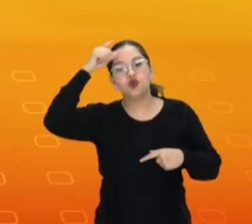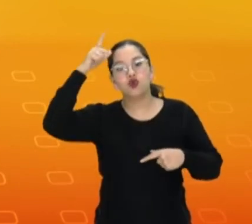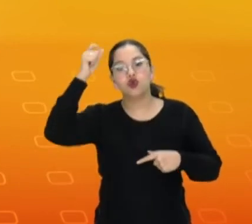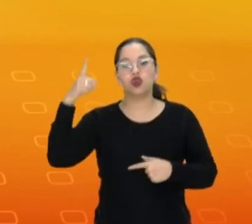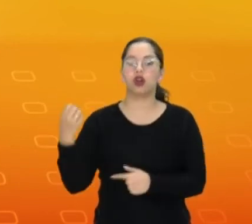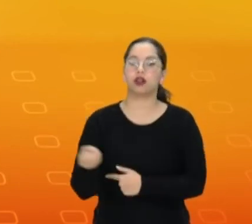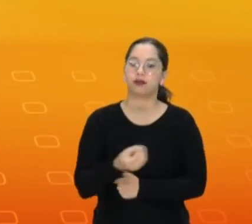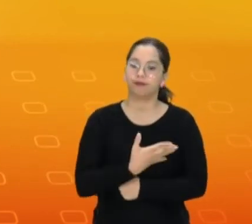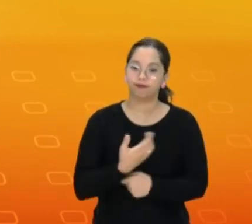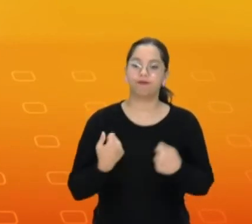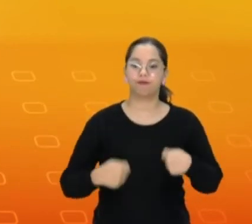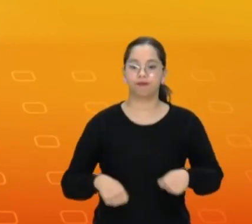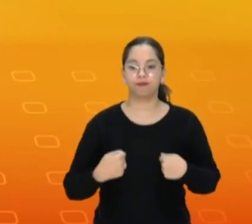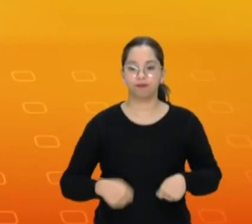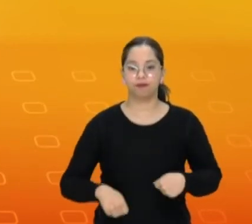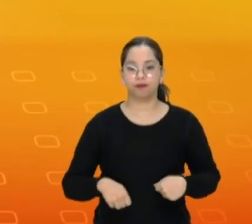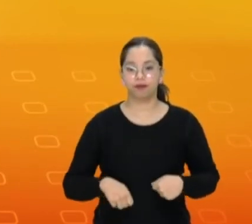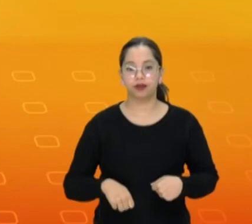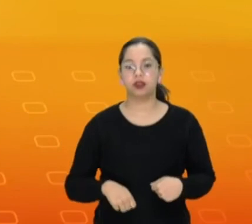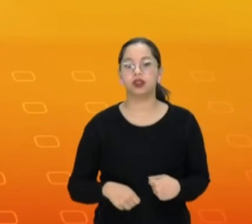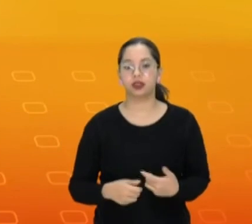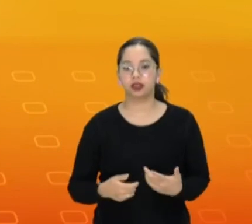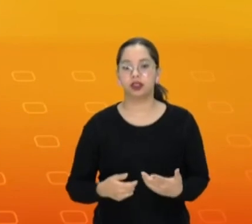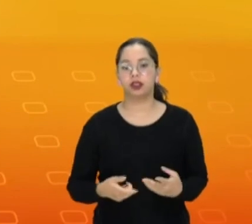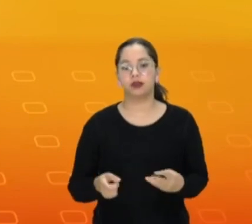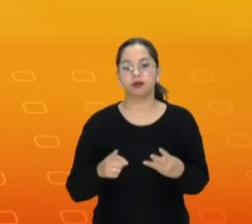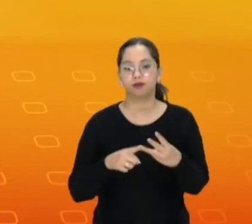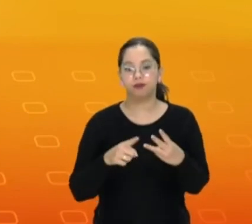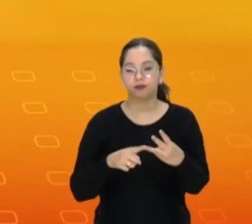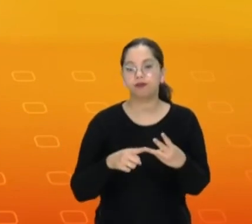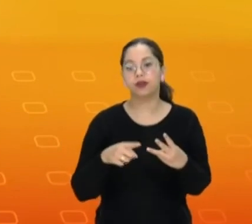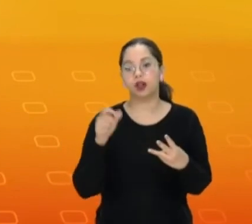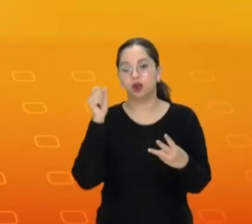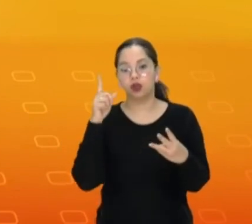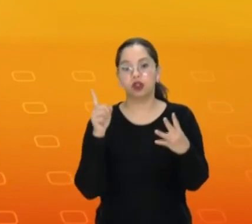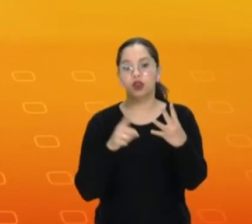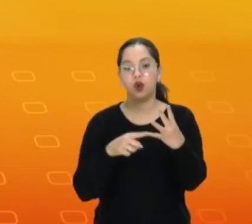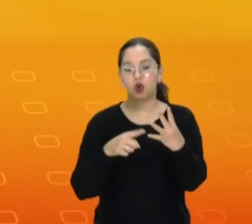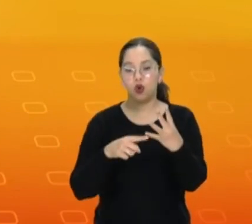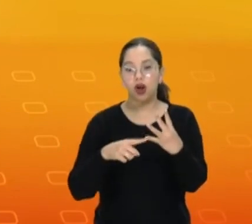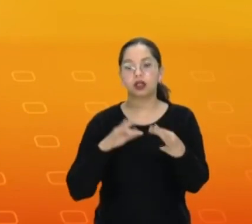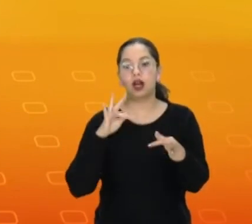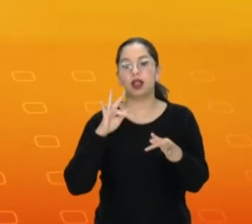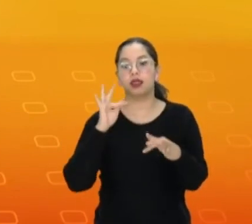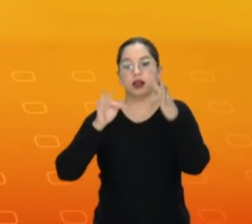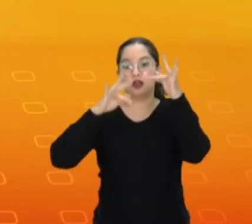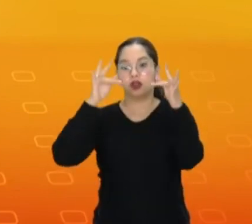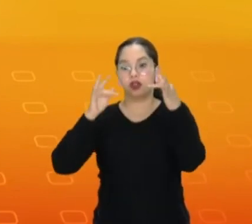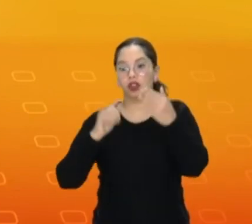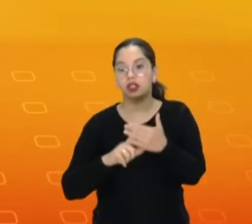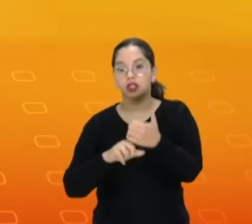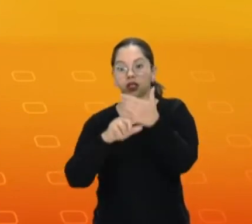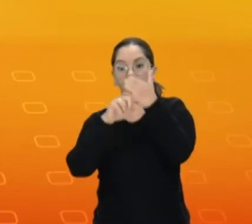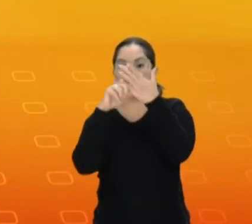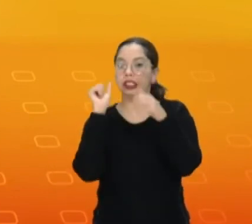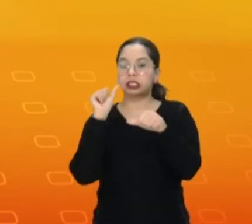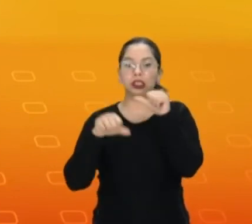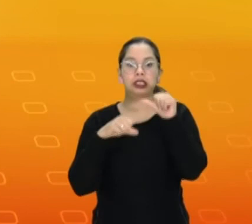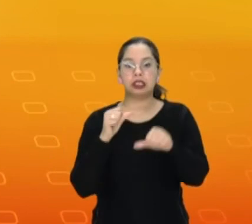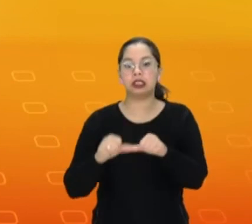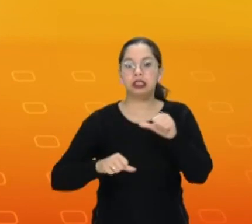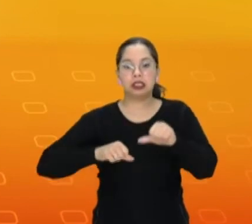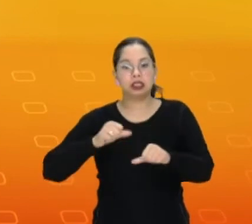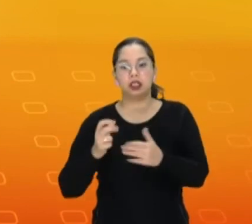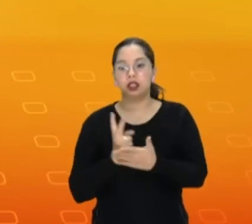tem questão de escolha sair de Estações tecnologia também essa transforma suas cons Oi gente a tecnologia caneta também cometendo nem